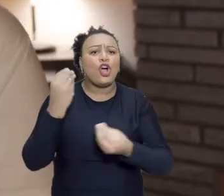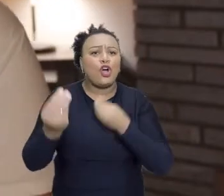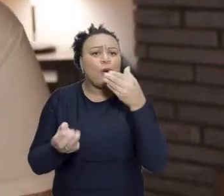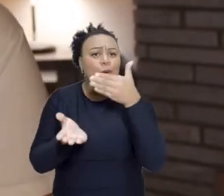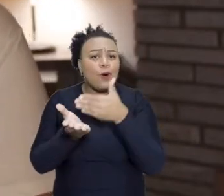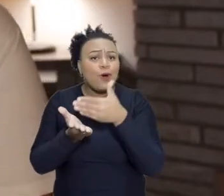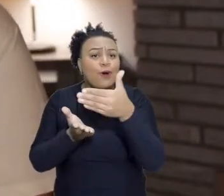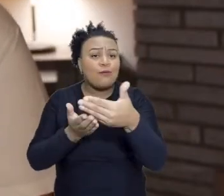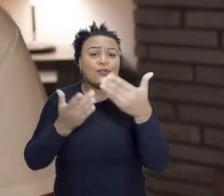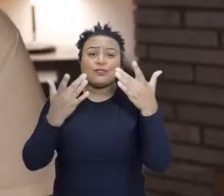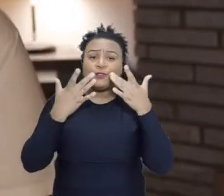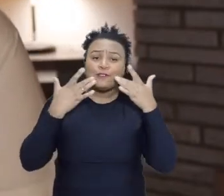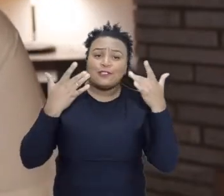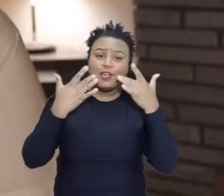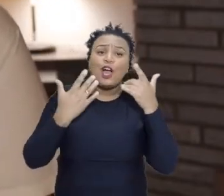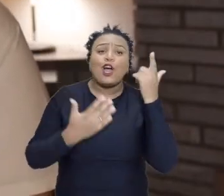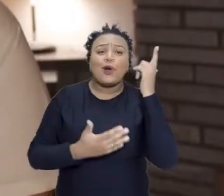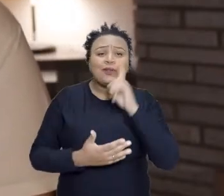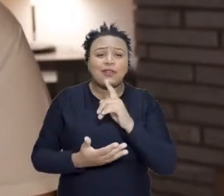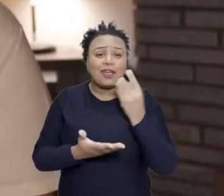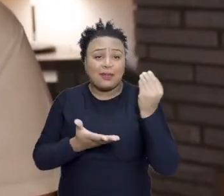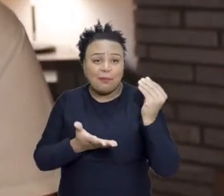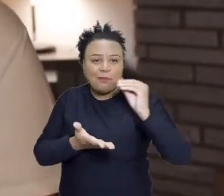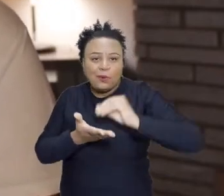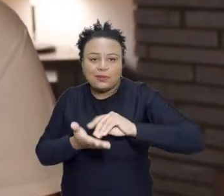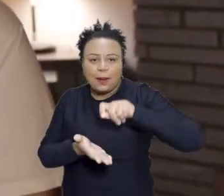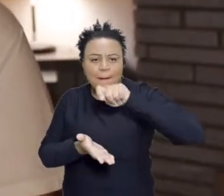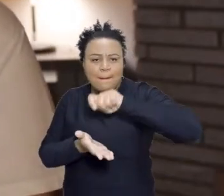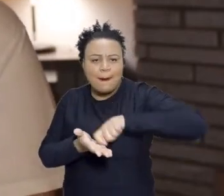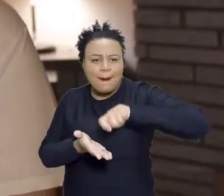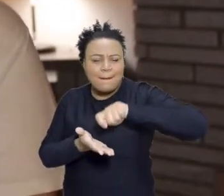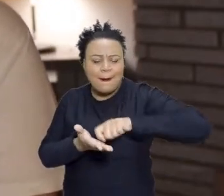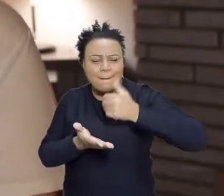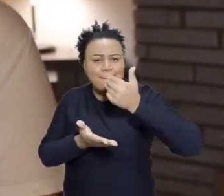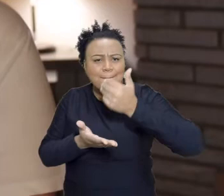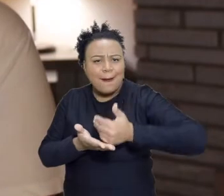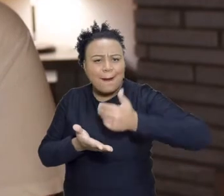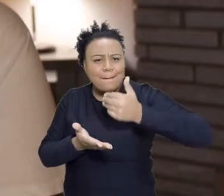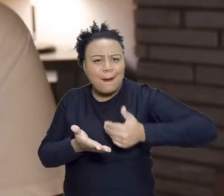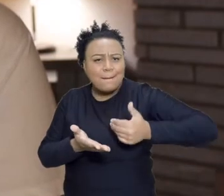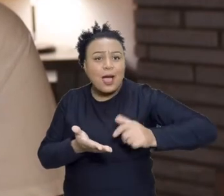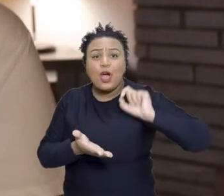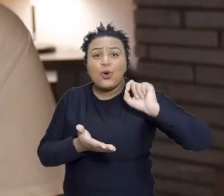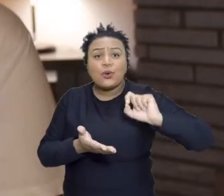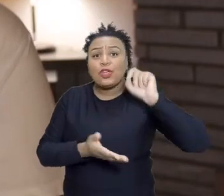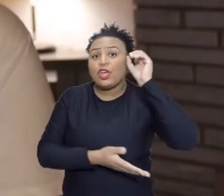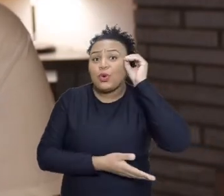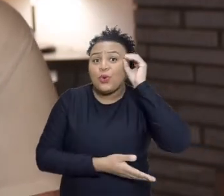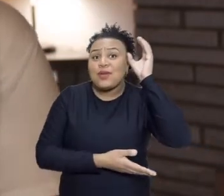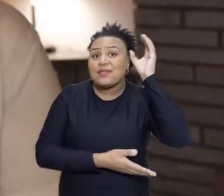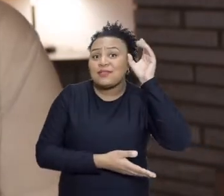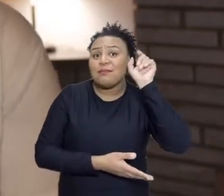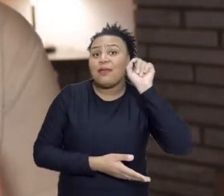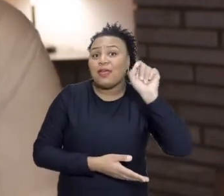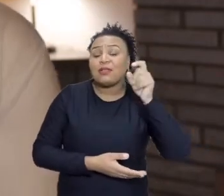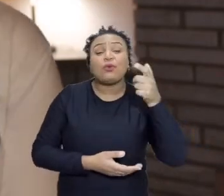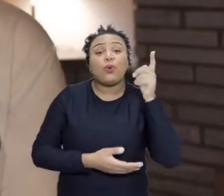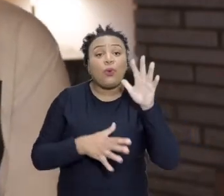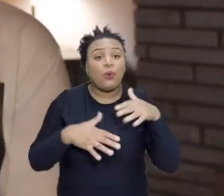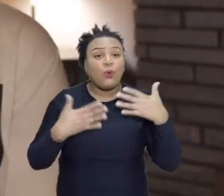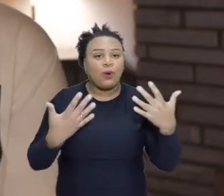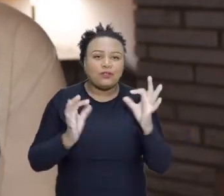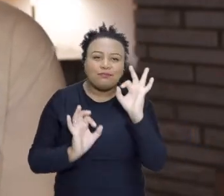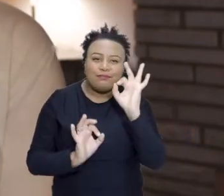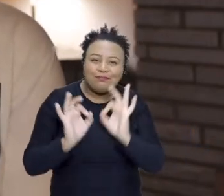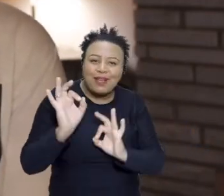consegue colocar na ponta do lápis um determinado conhecimento para que, quando você for planejar a